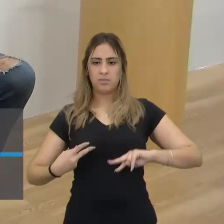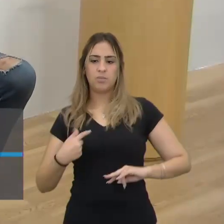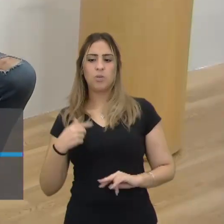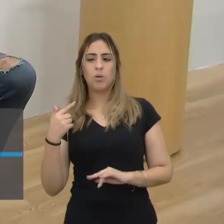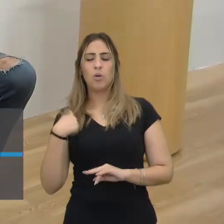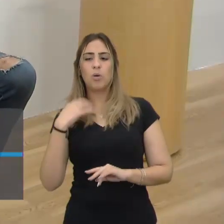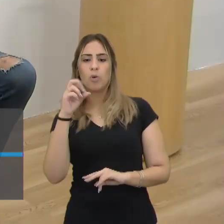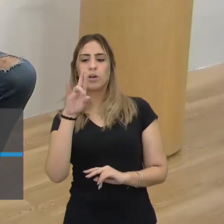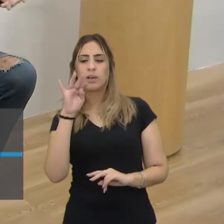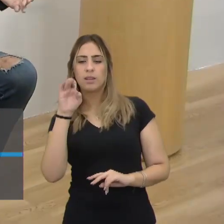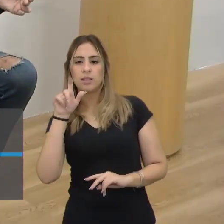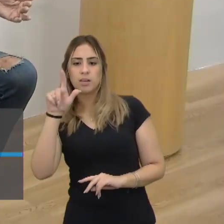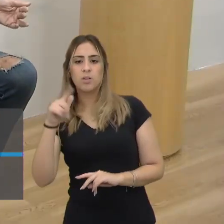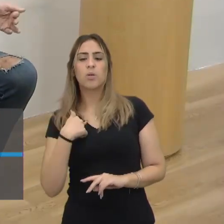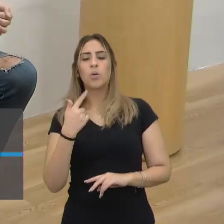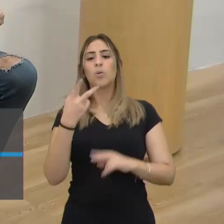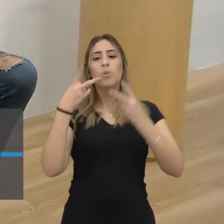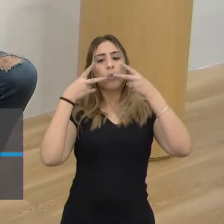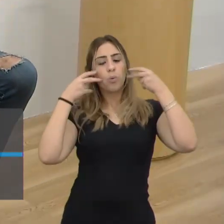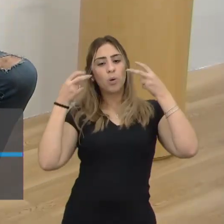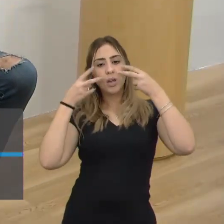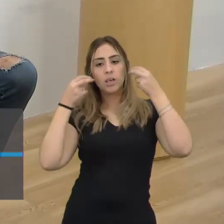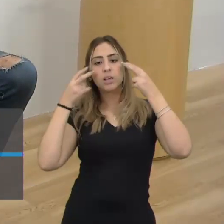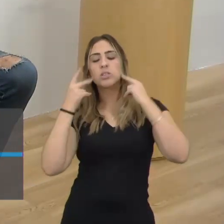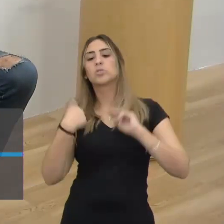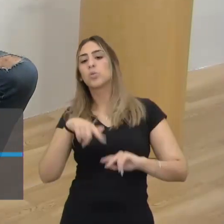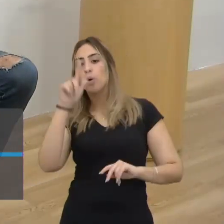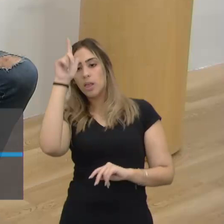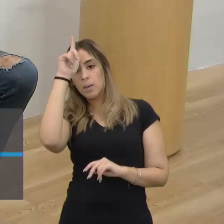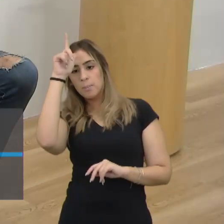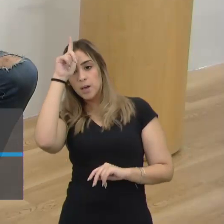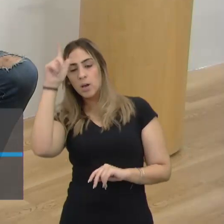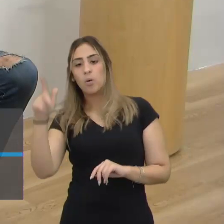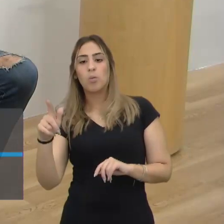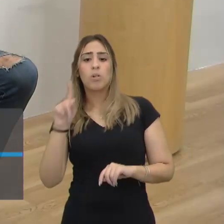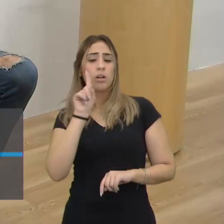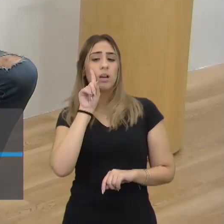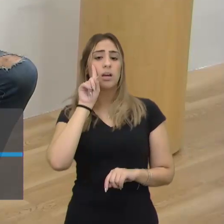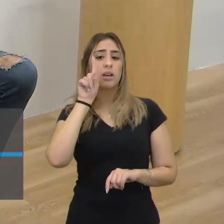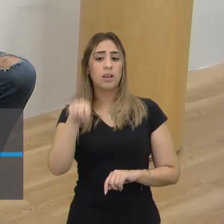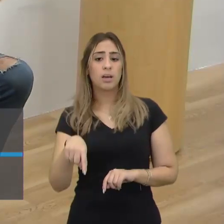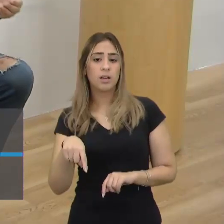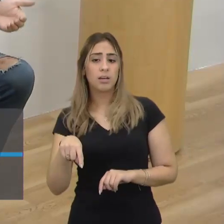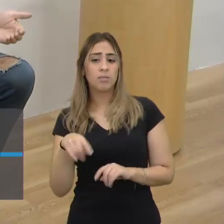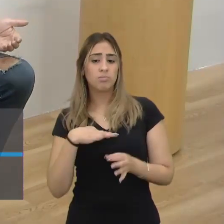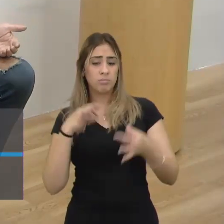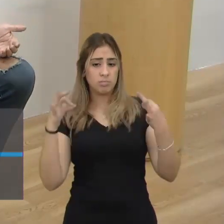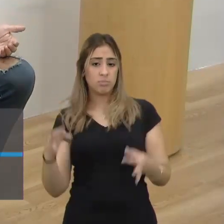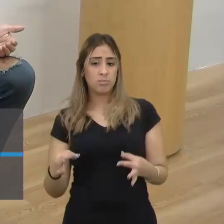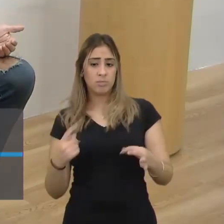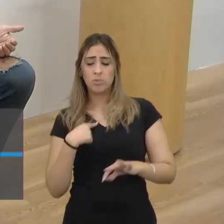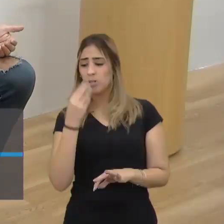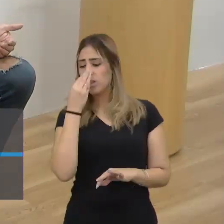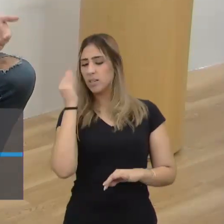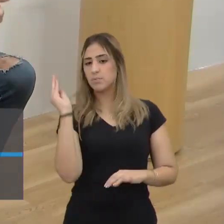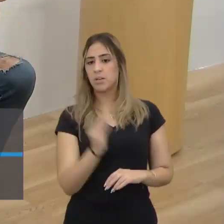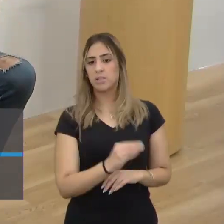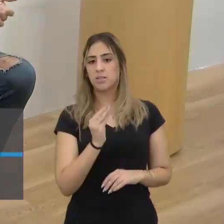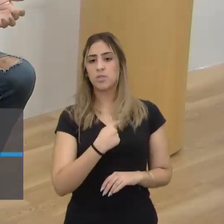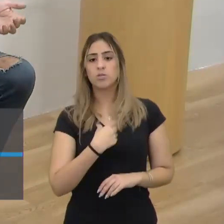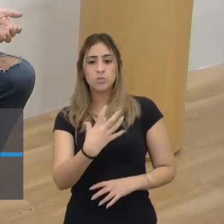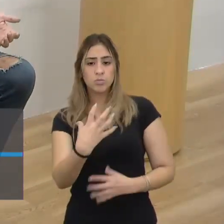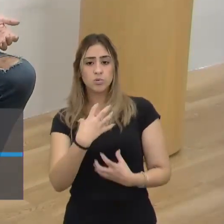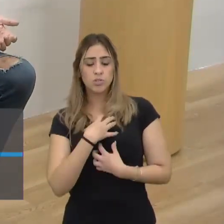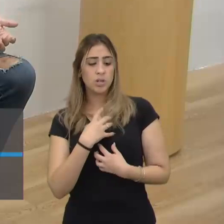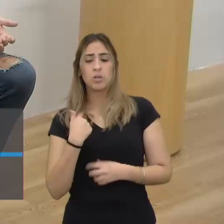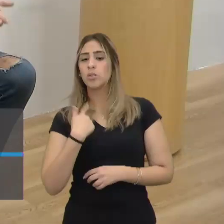oriental, um índio, um alemão, ela é praticamente desprezível, de modo que